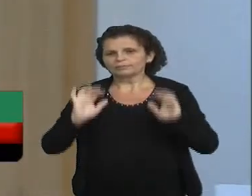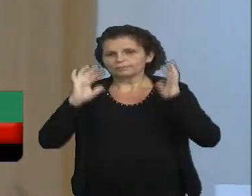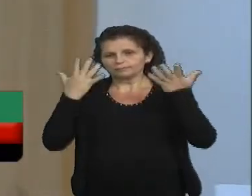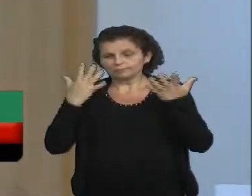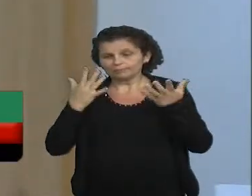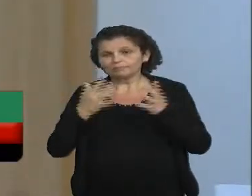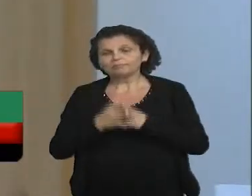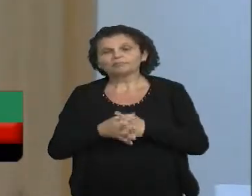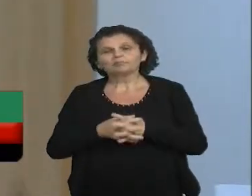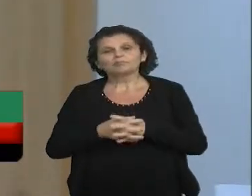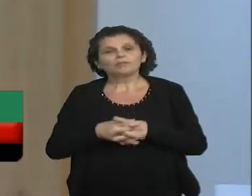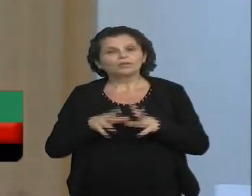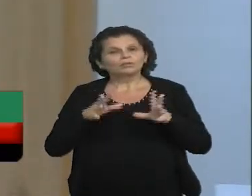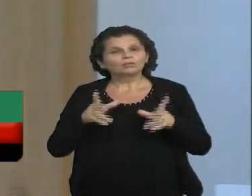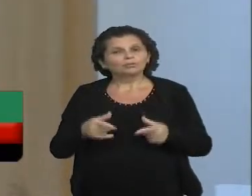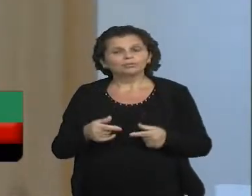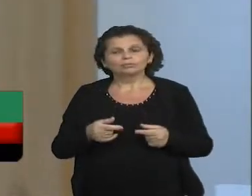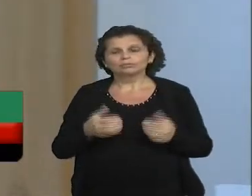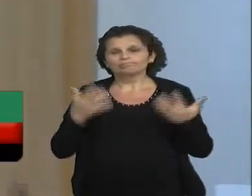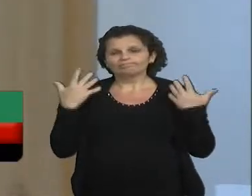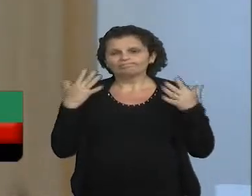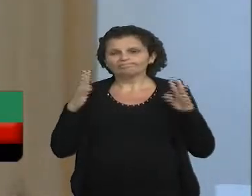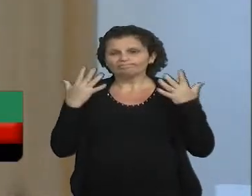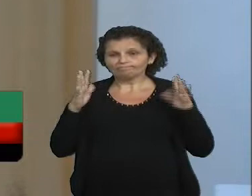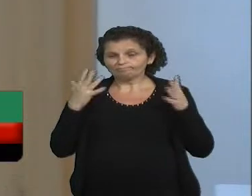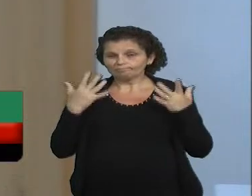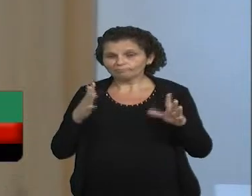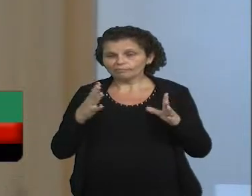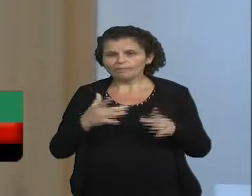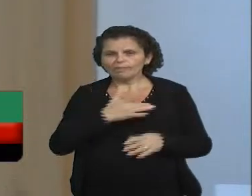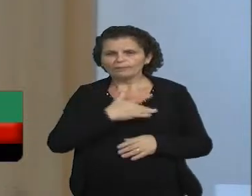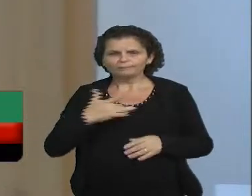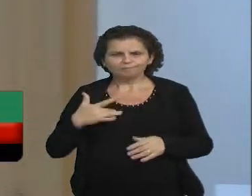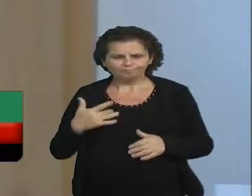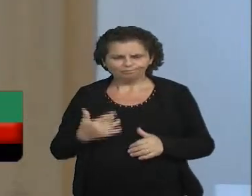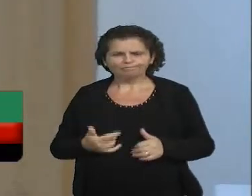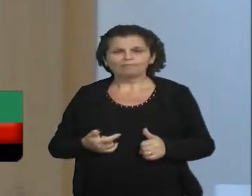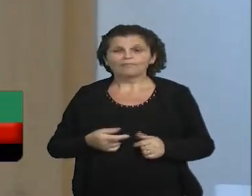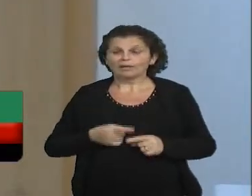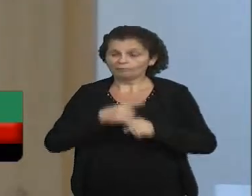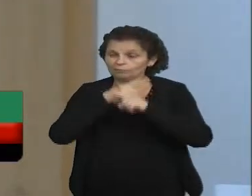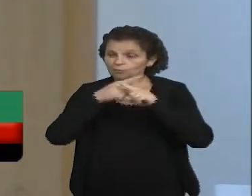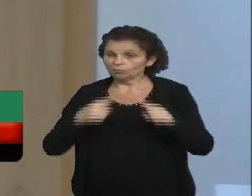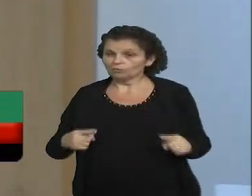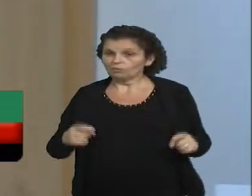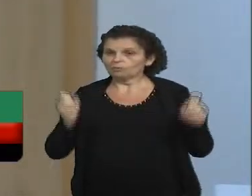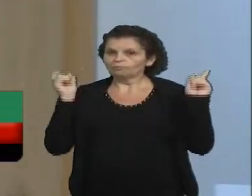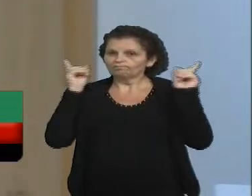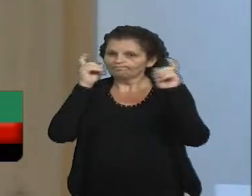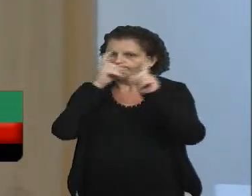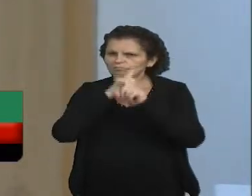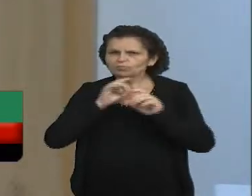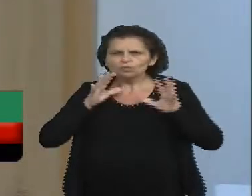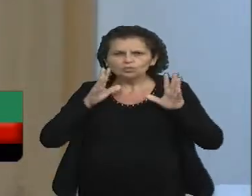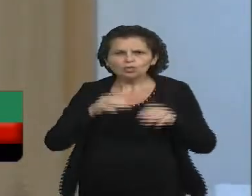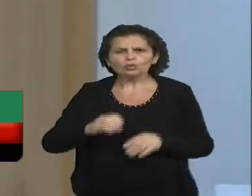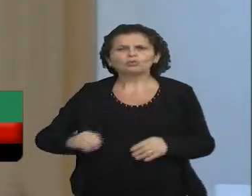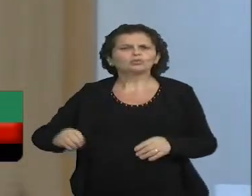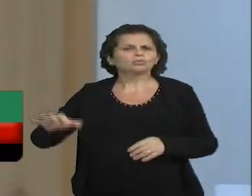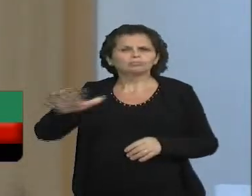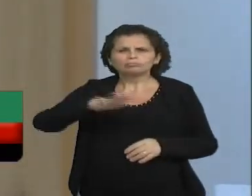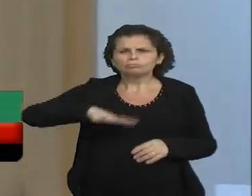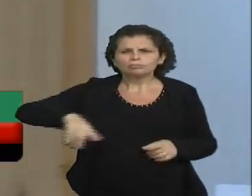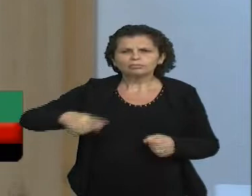né? Então, todos estão de parabéns, porque a saúde é um desafio gigantesco de todas as cidades. No final de semana,